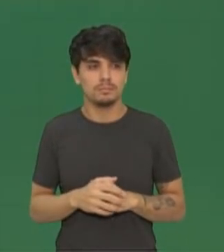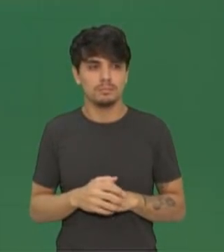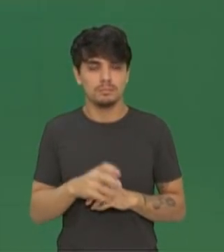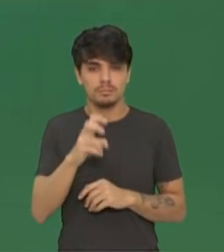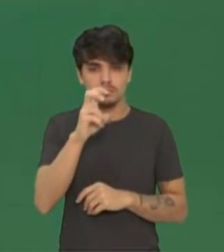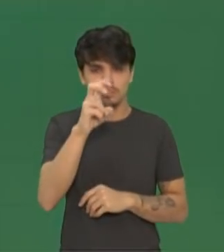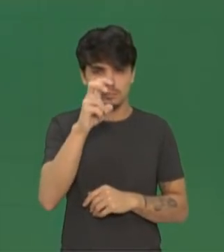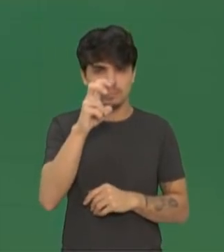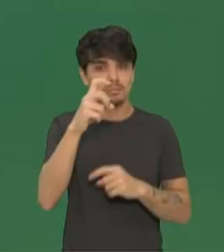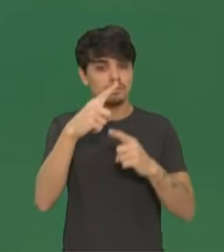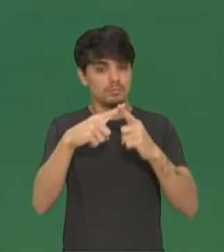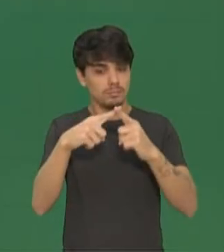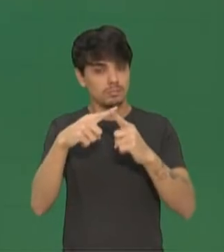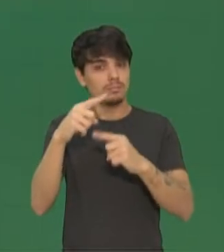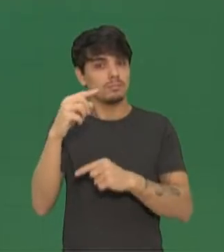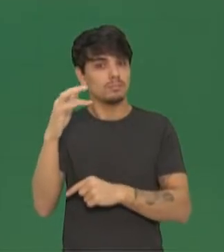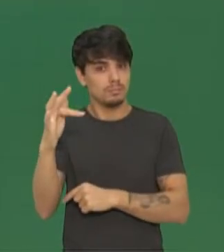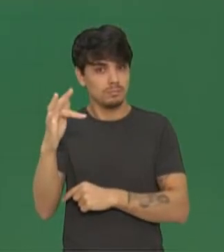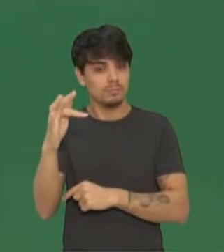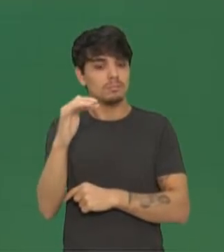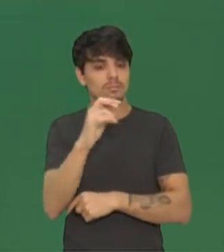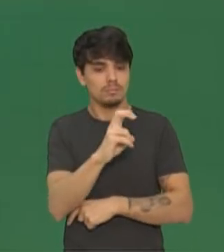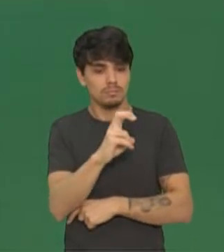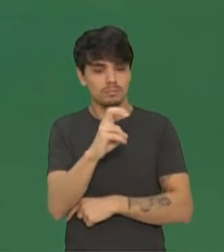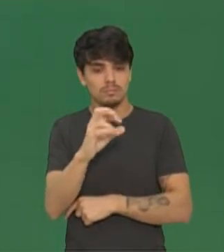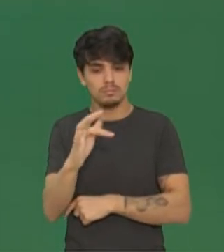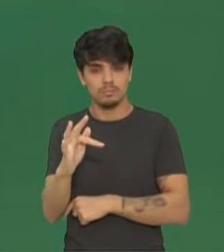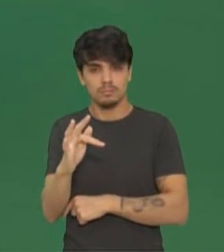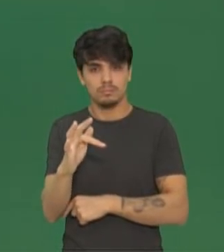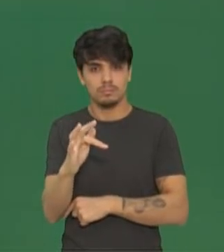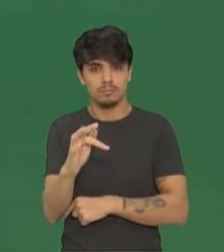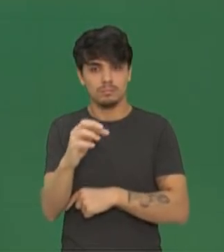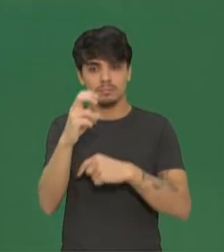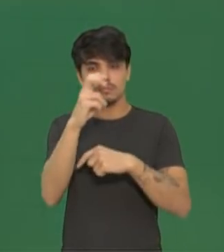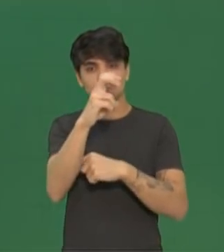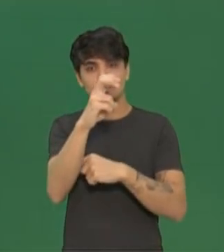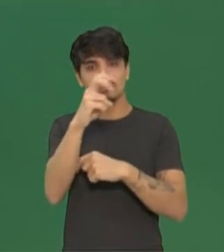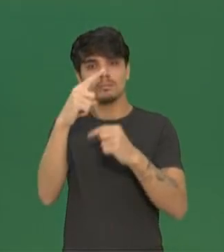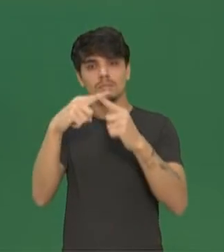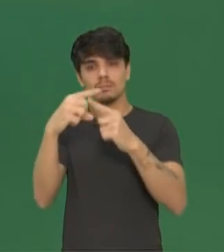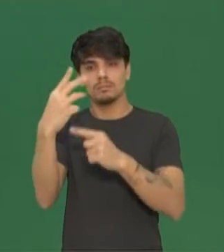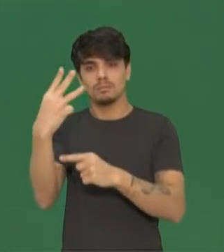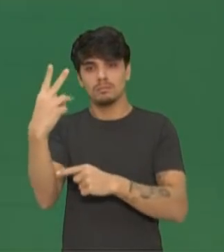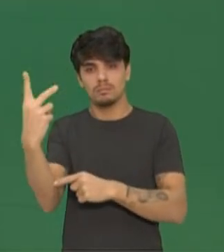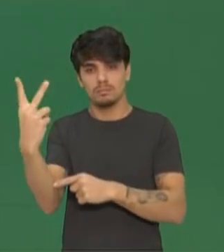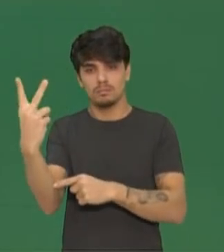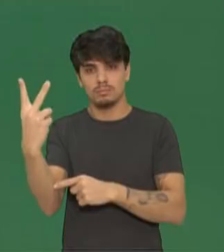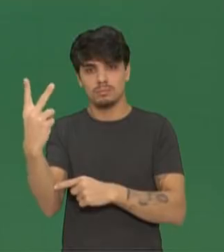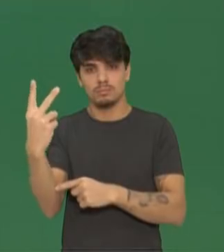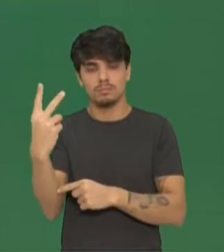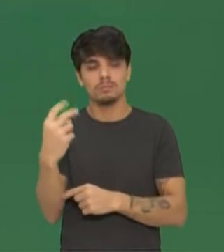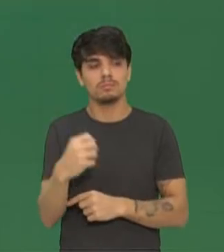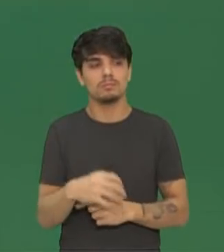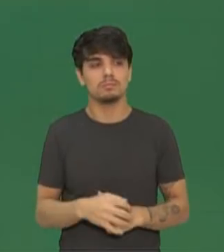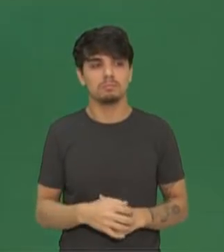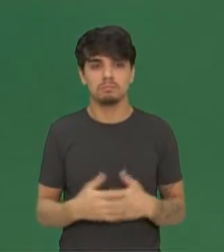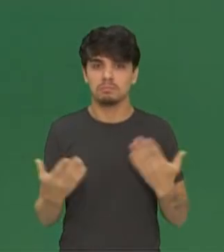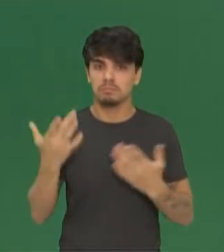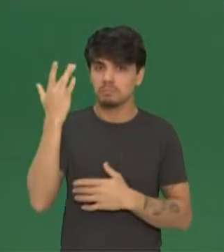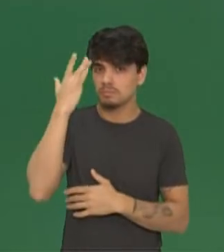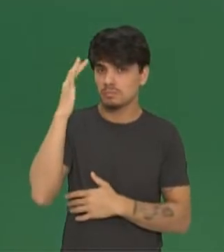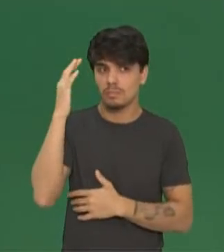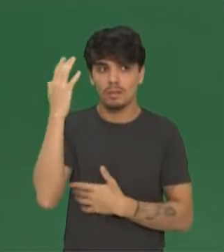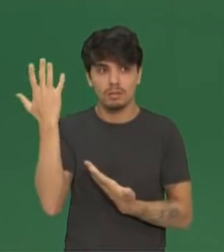vezes F. 5F. 5 vezes 32. Vixe, agora não sei de